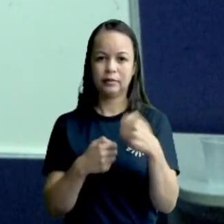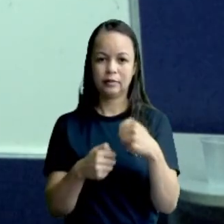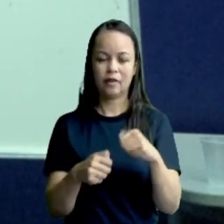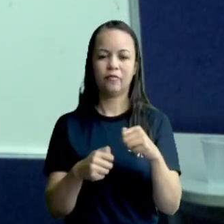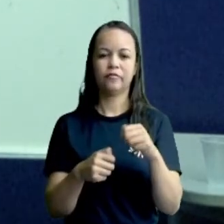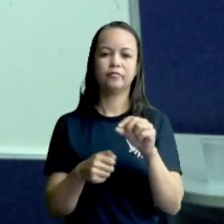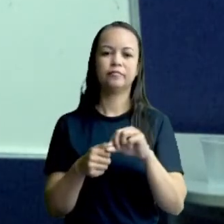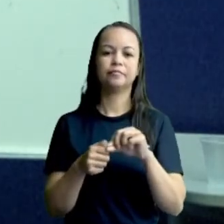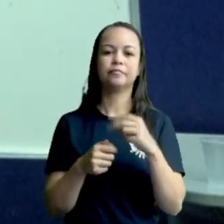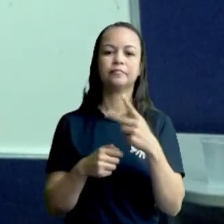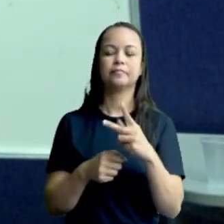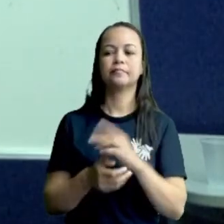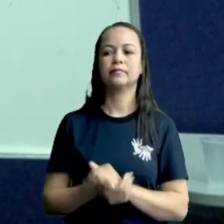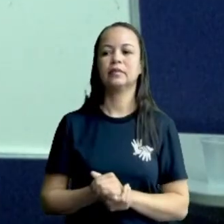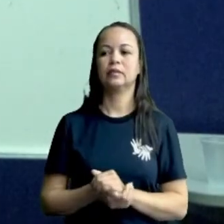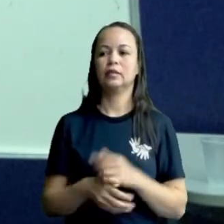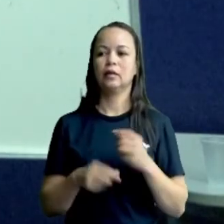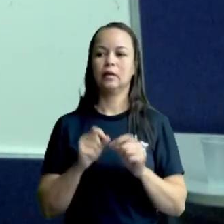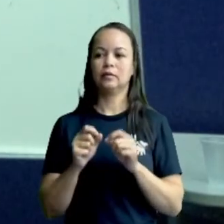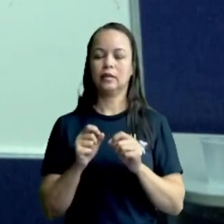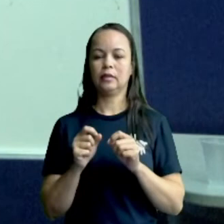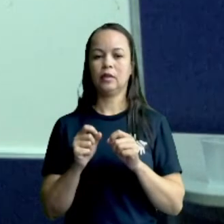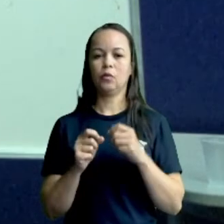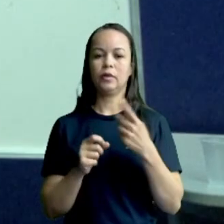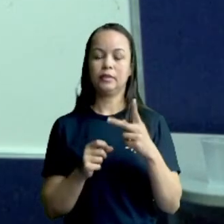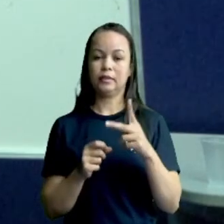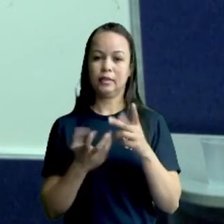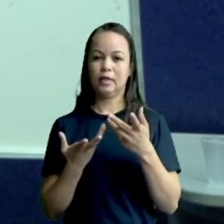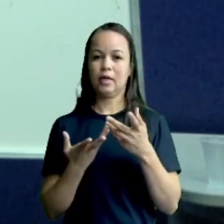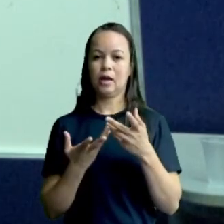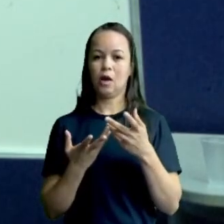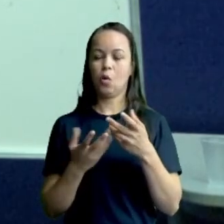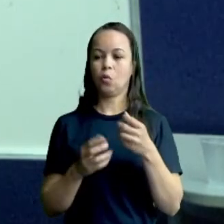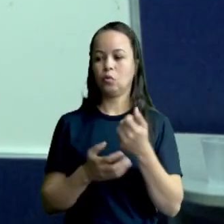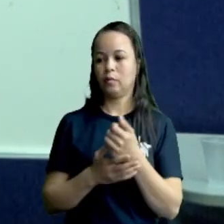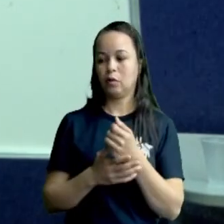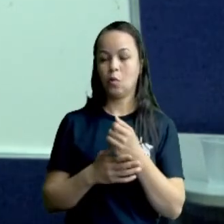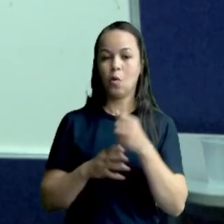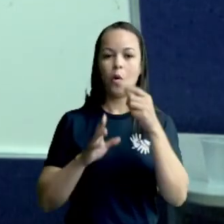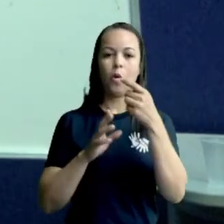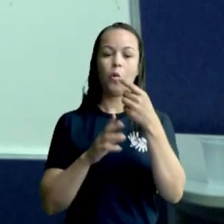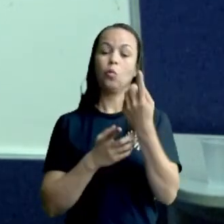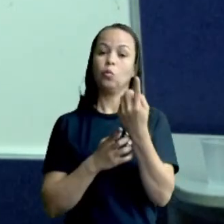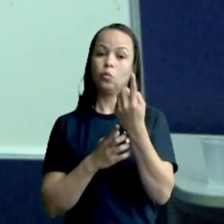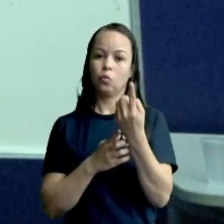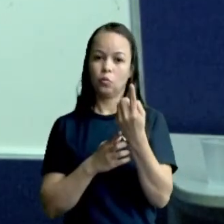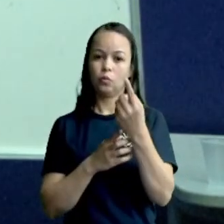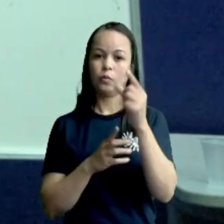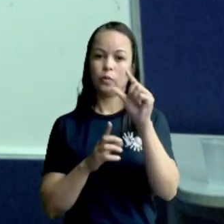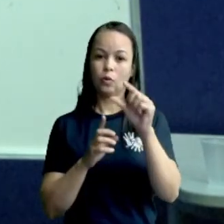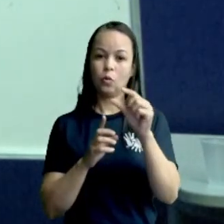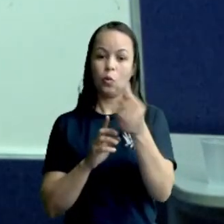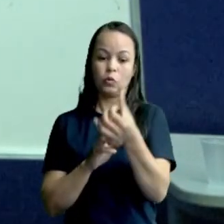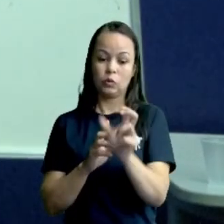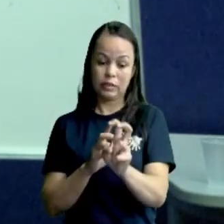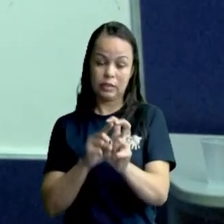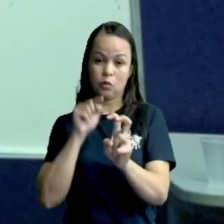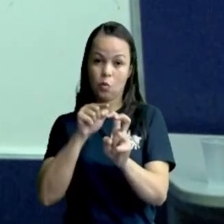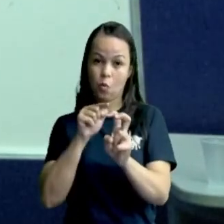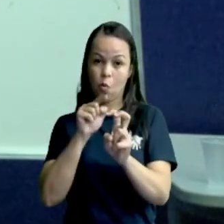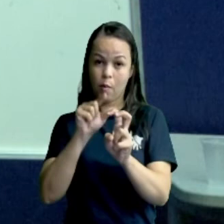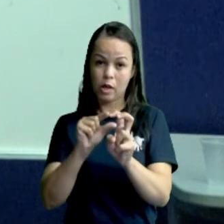algarismo aqui, ó, está menor do que o algarismo que está embaixo. Então, o que é que eu tenho que fazer? Vou pegar